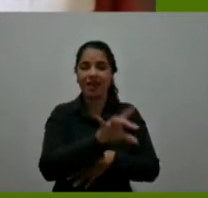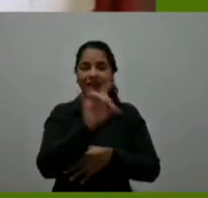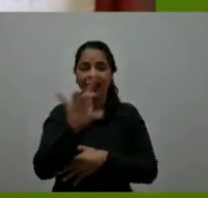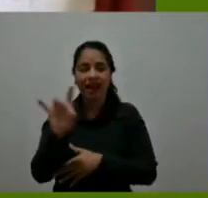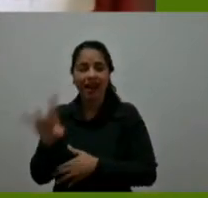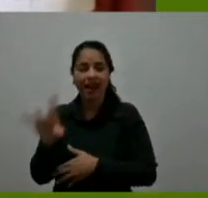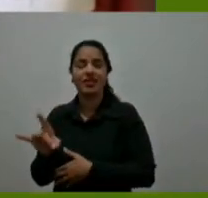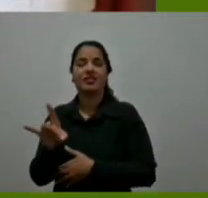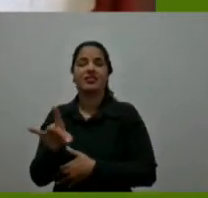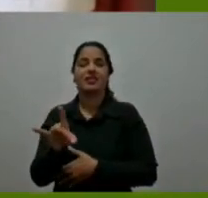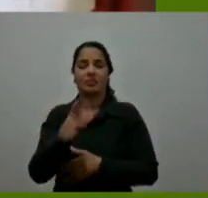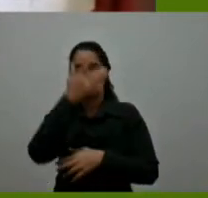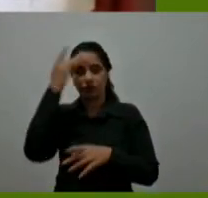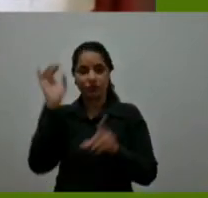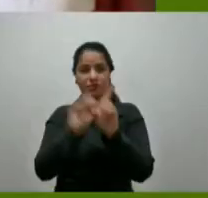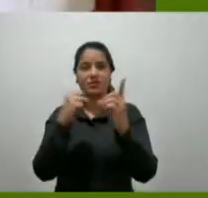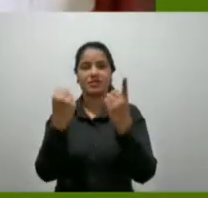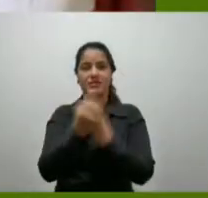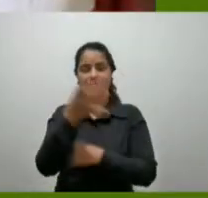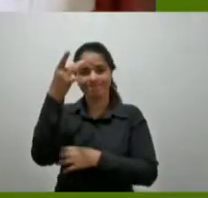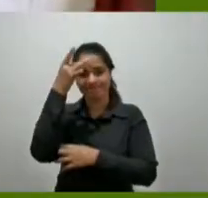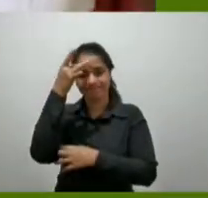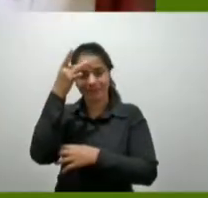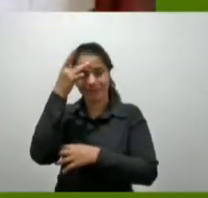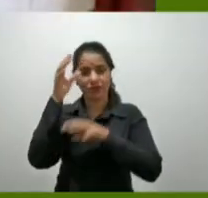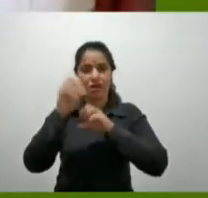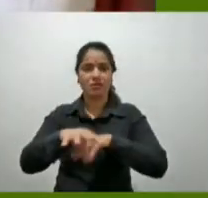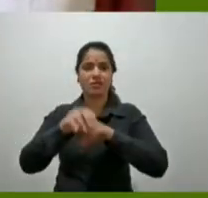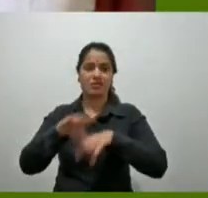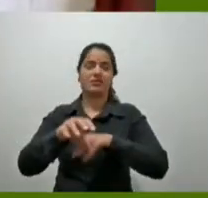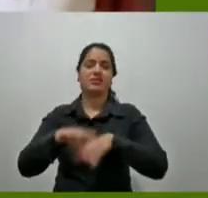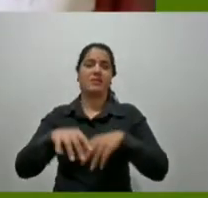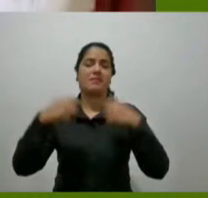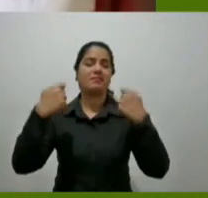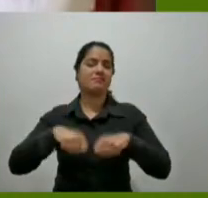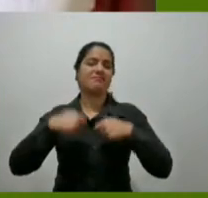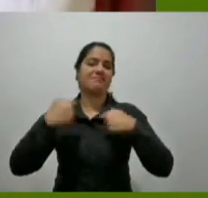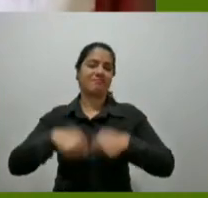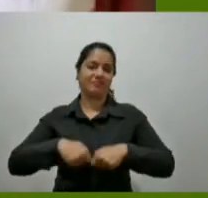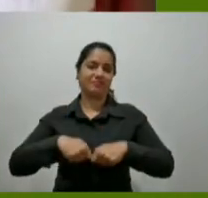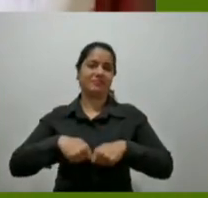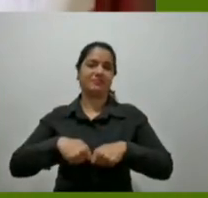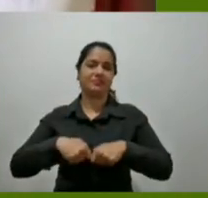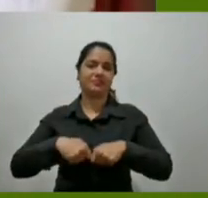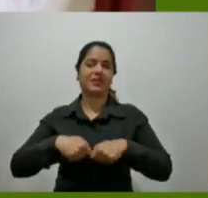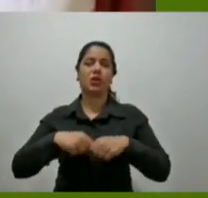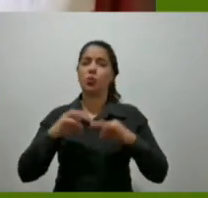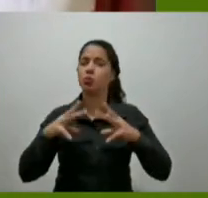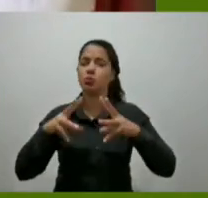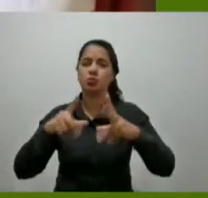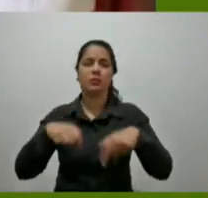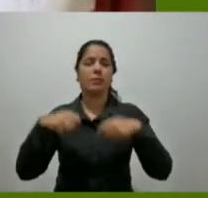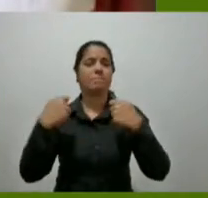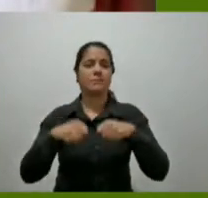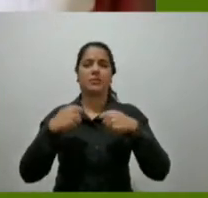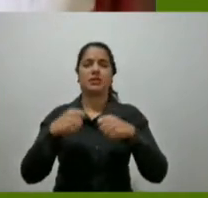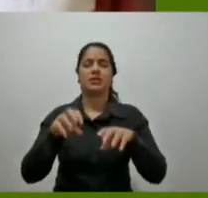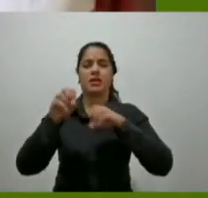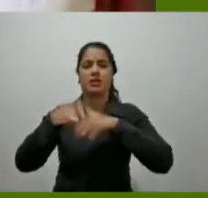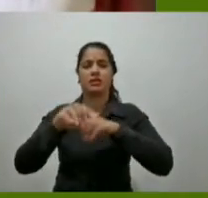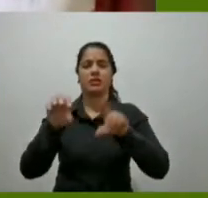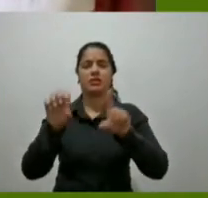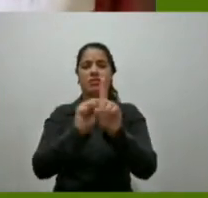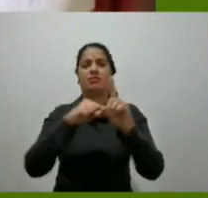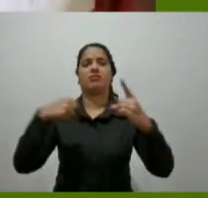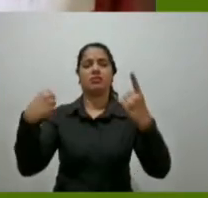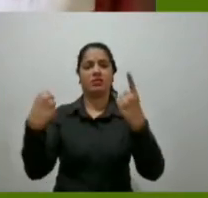é educação, que nós todos temos que participar num sistema de educação da sociedade. E eu acho que